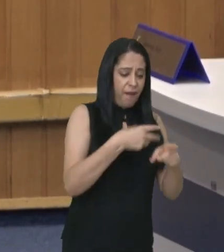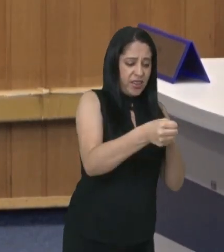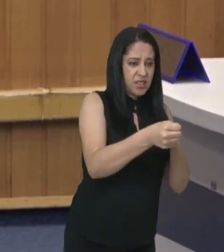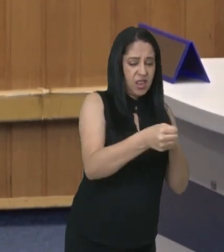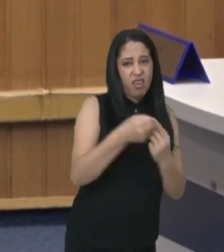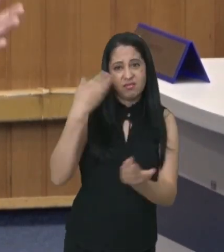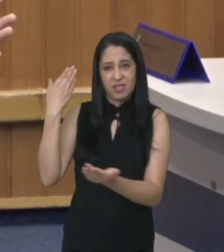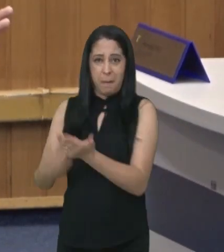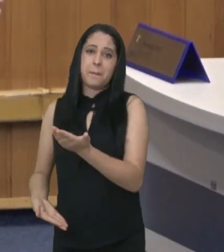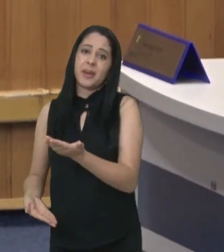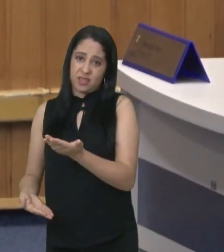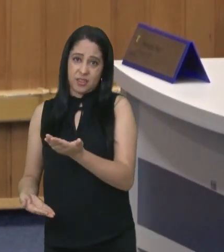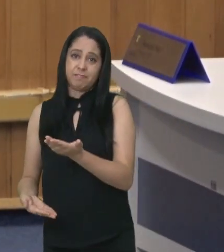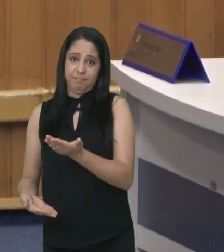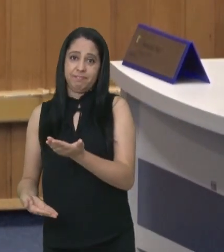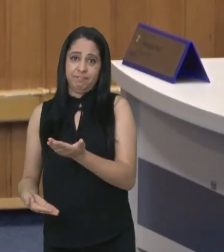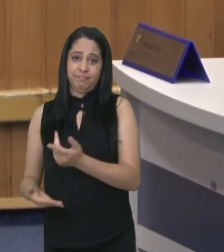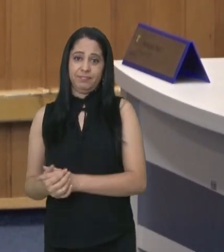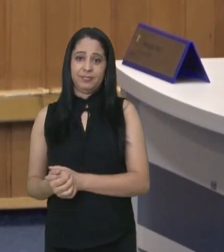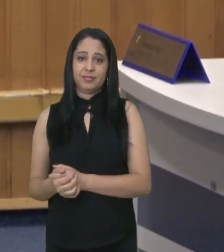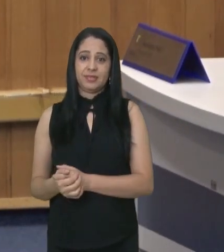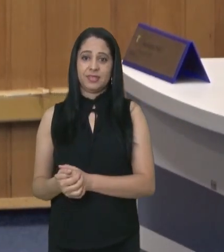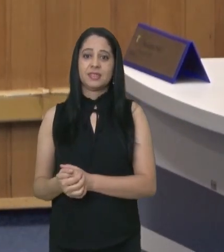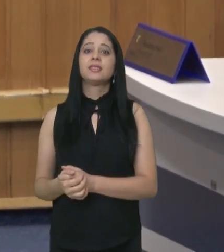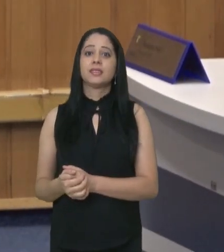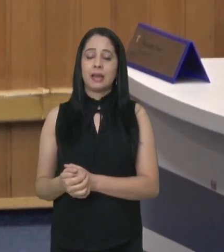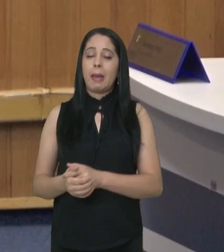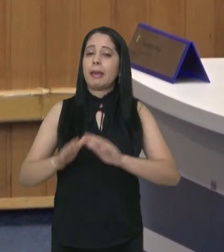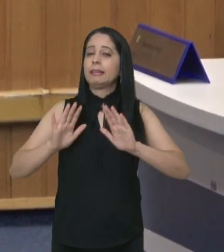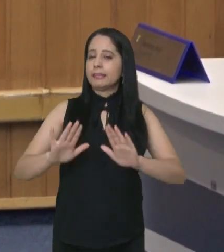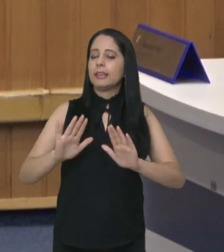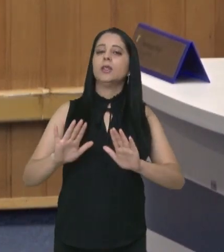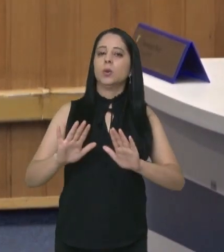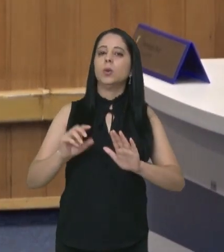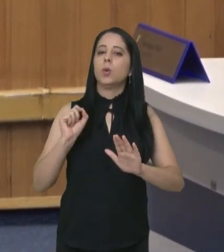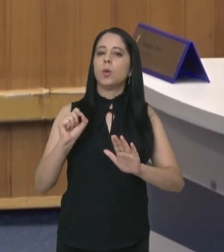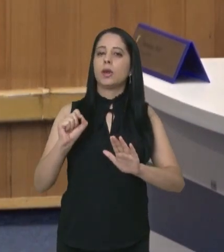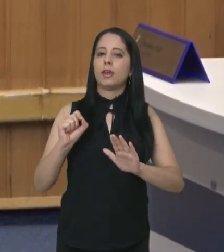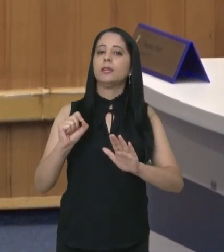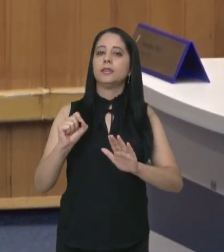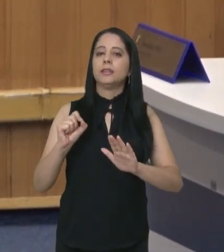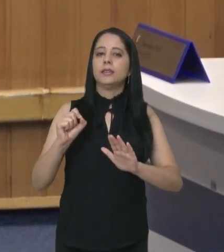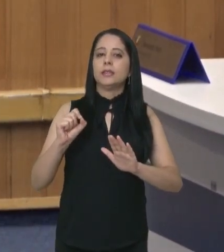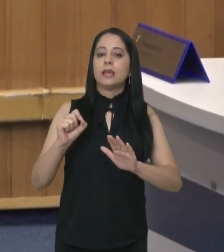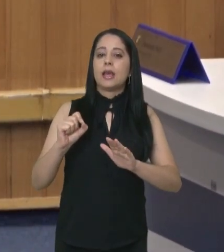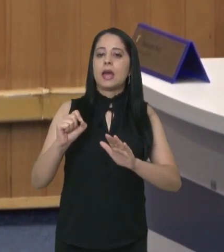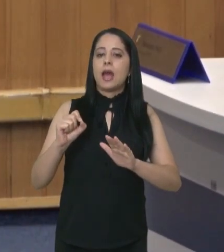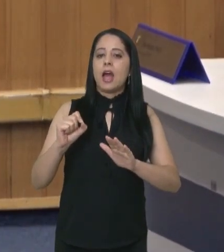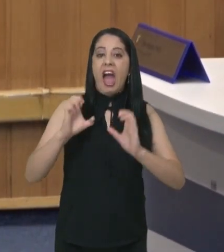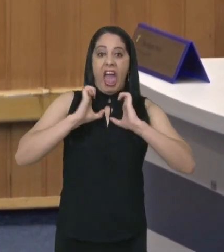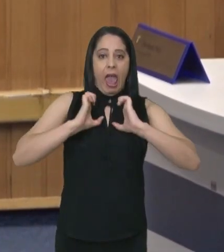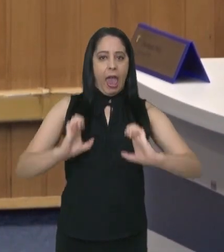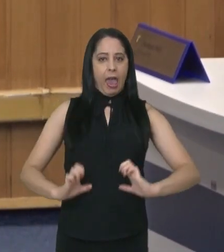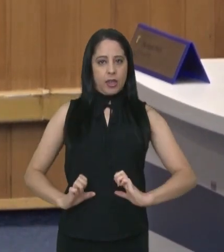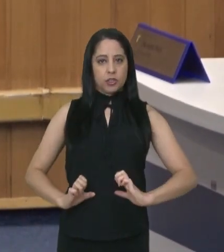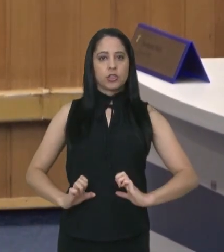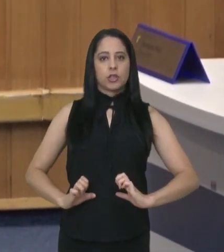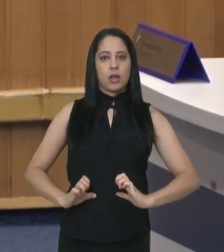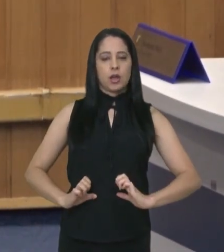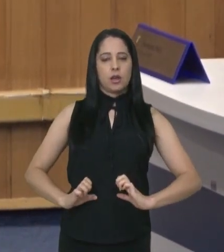É o princípio de um bom candidato, vereador Marcelo. Terminou a